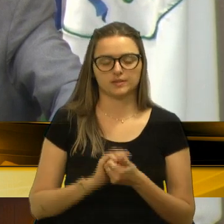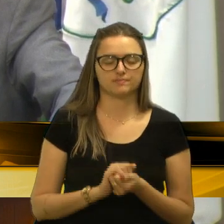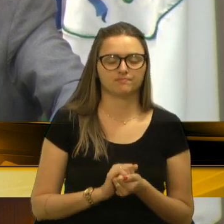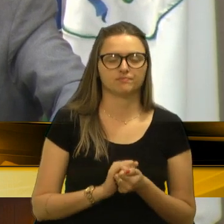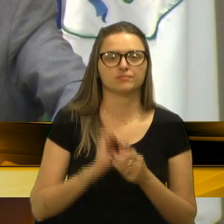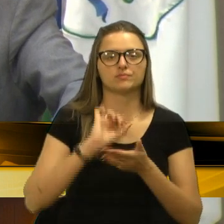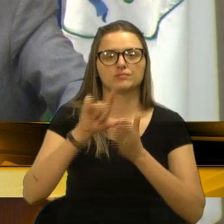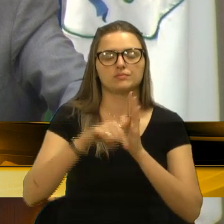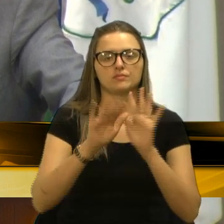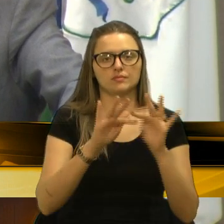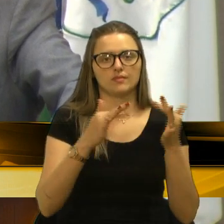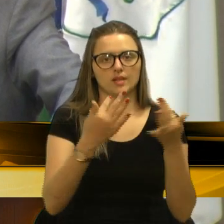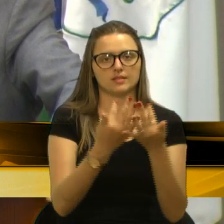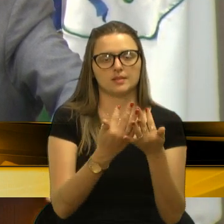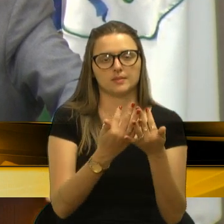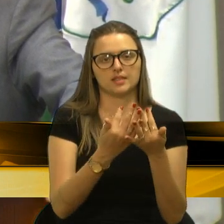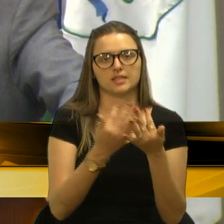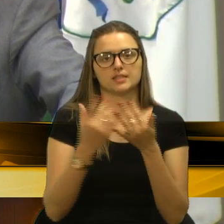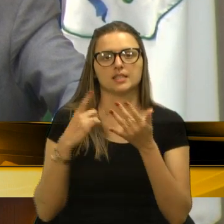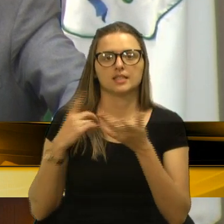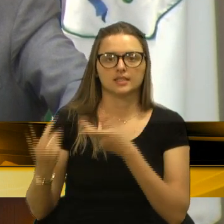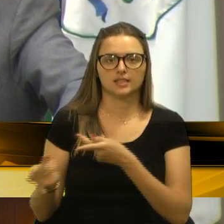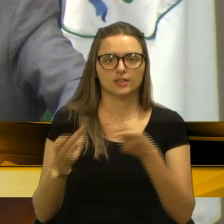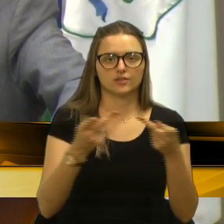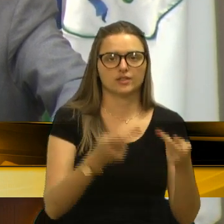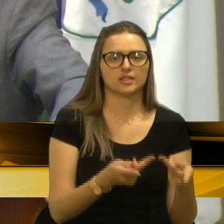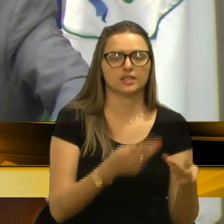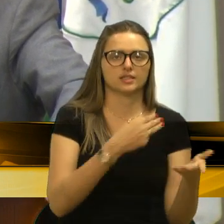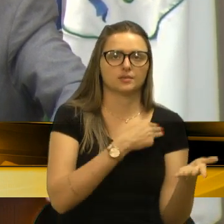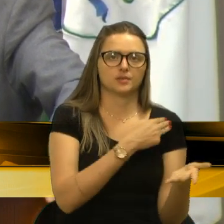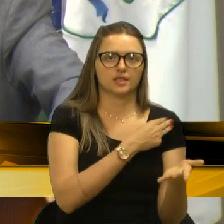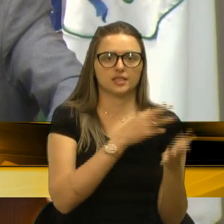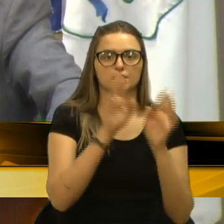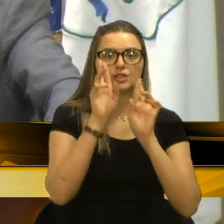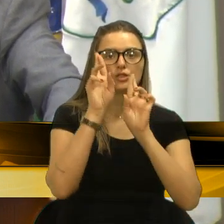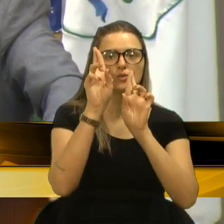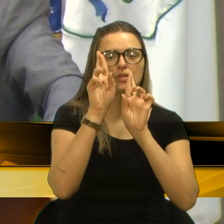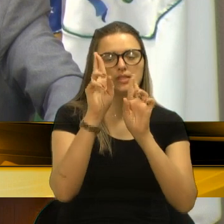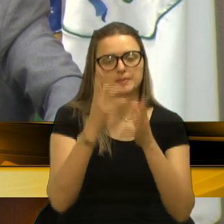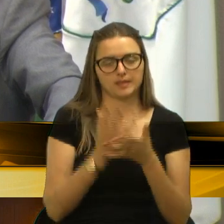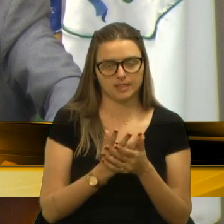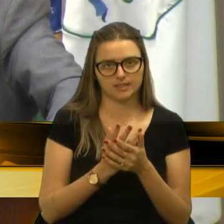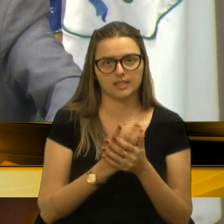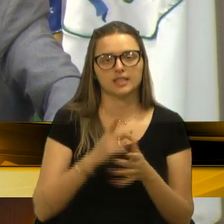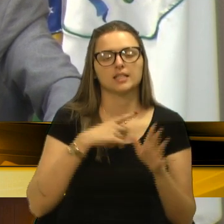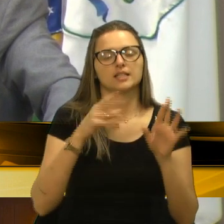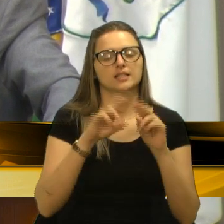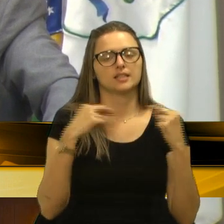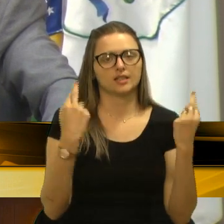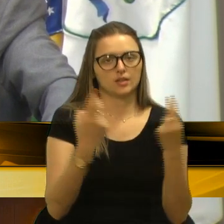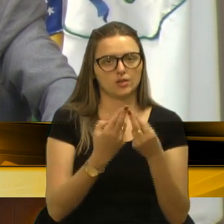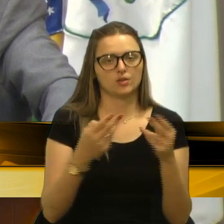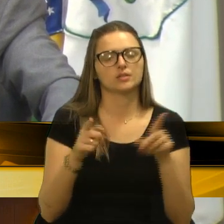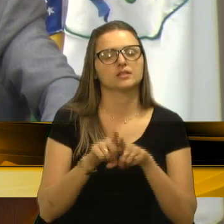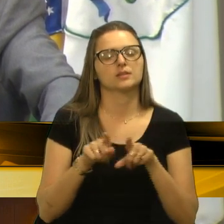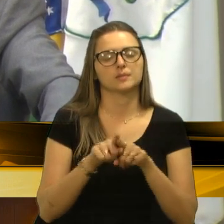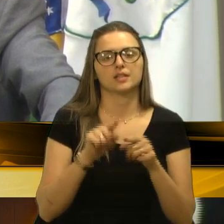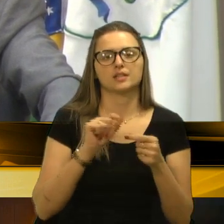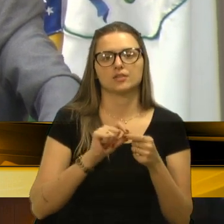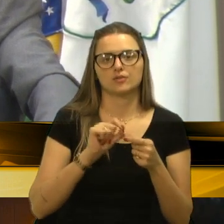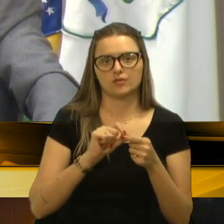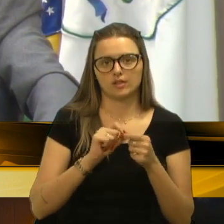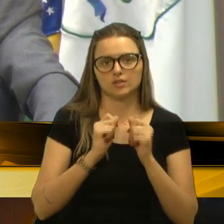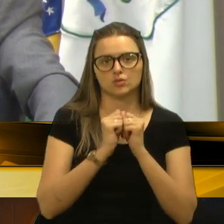Posteriormente, as famílias enlutadas são visitadas pelos ministros da Esperança. E tem reuniões também feitas com